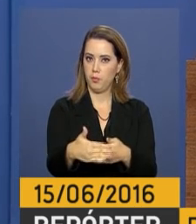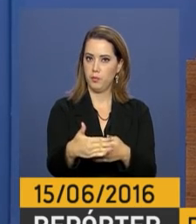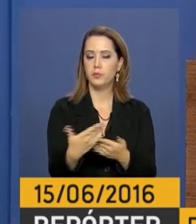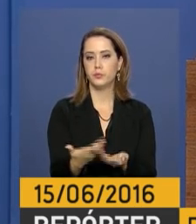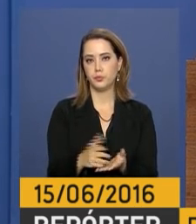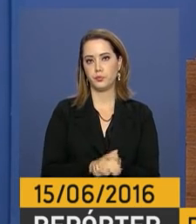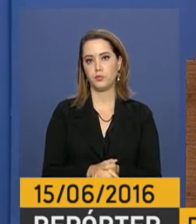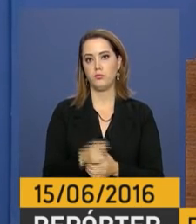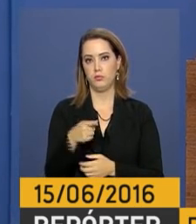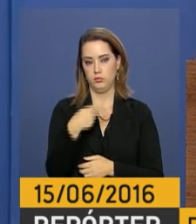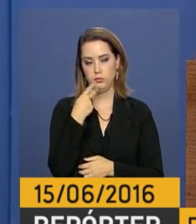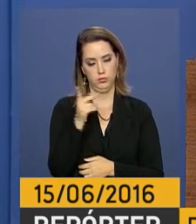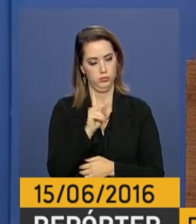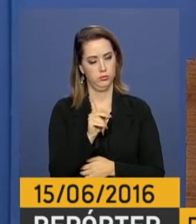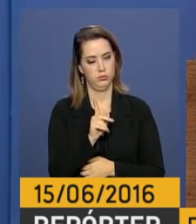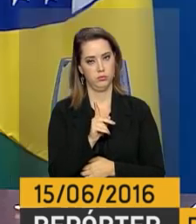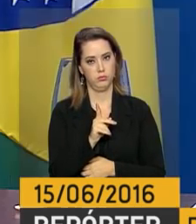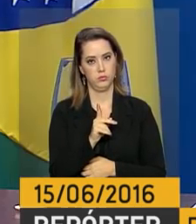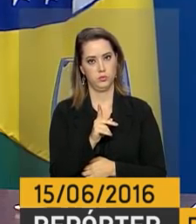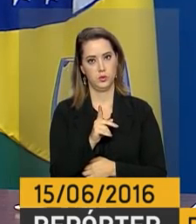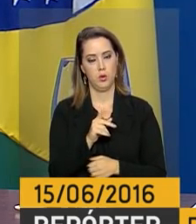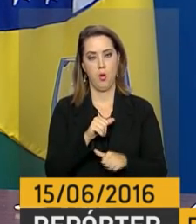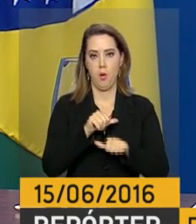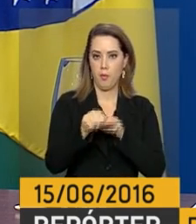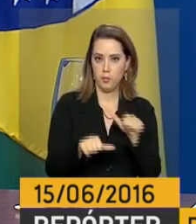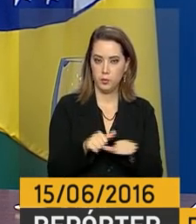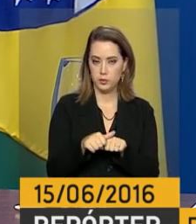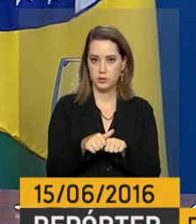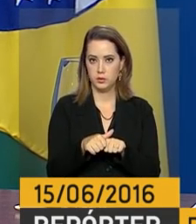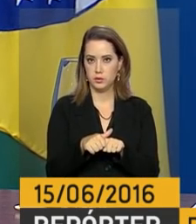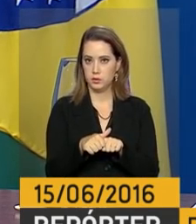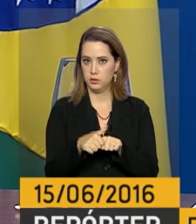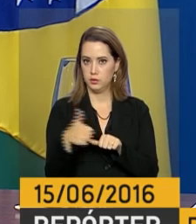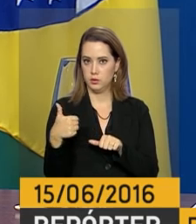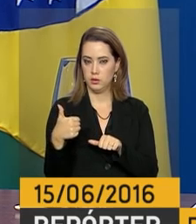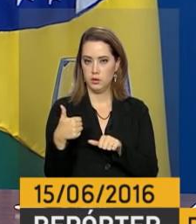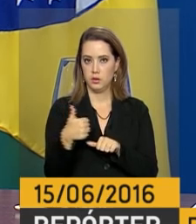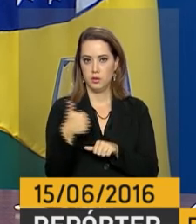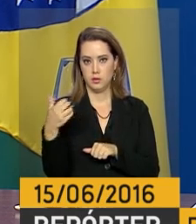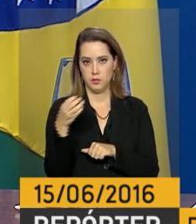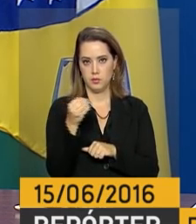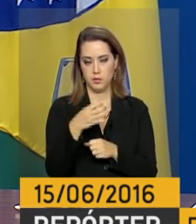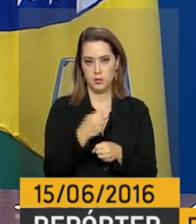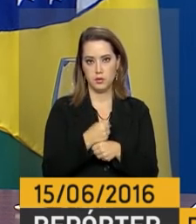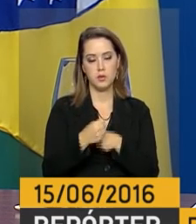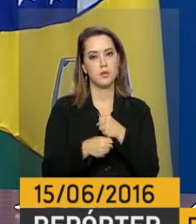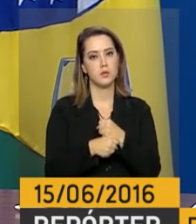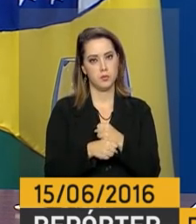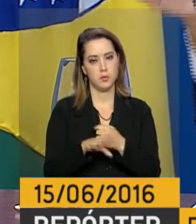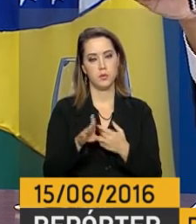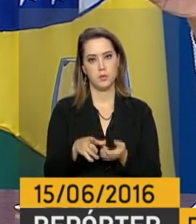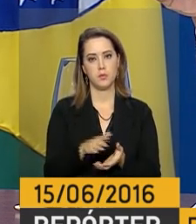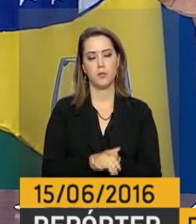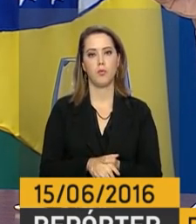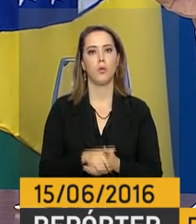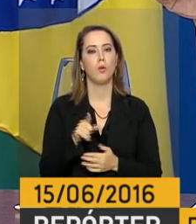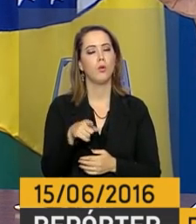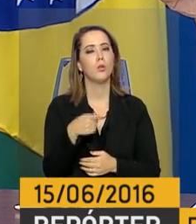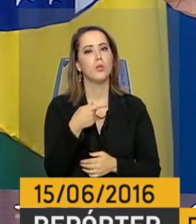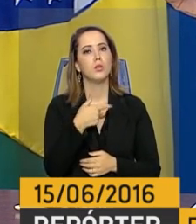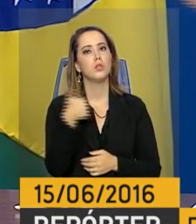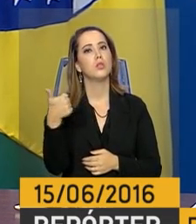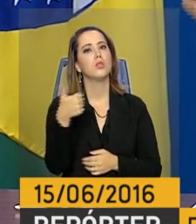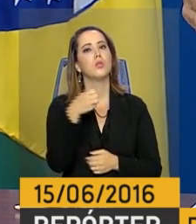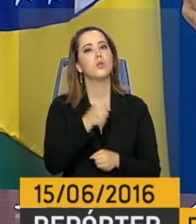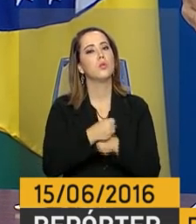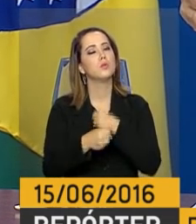mudança no 10º ano. Então, em 2026 você já teria uma reg. Então, no 10º ano